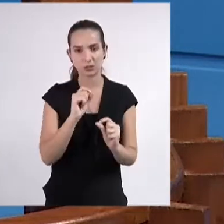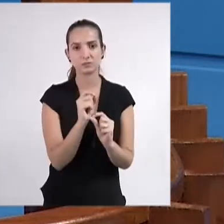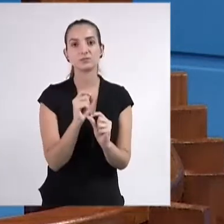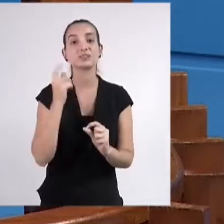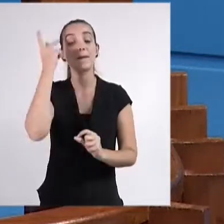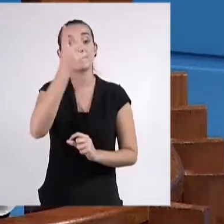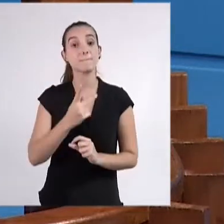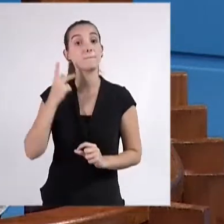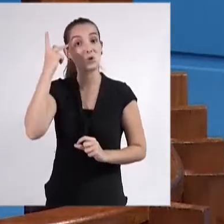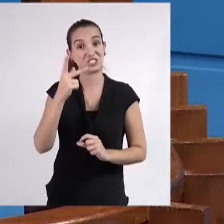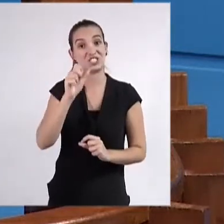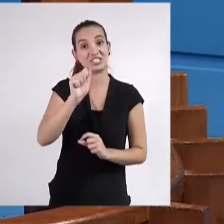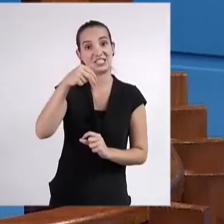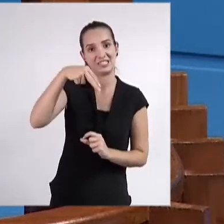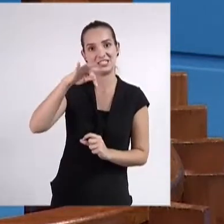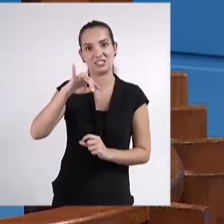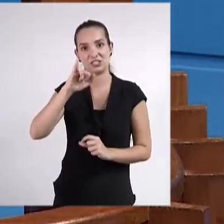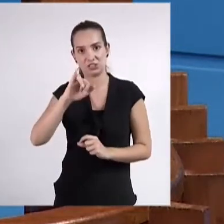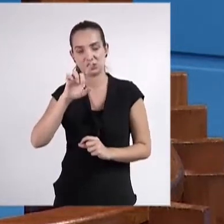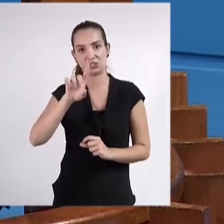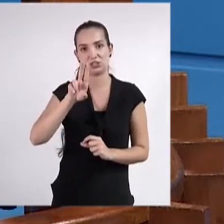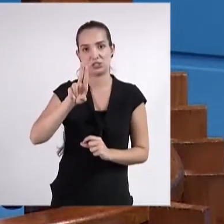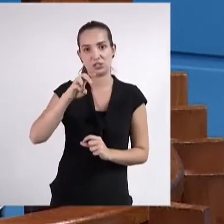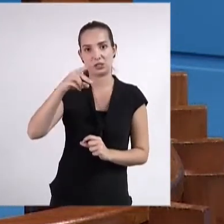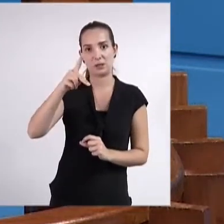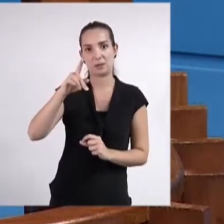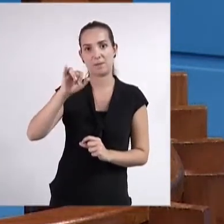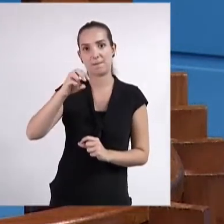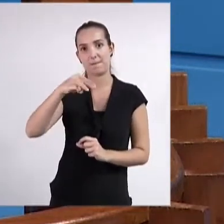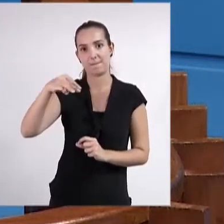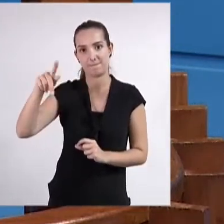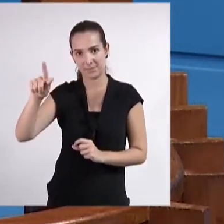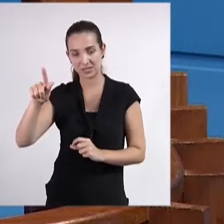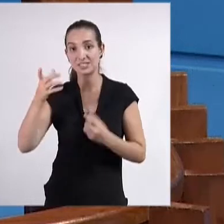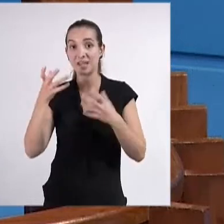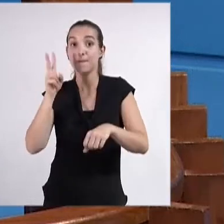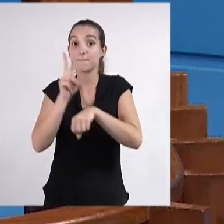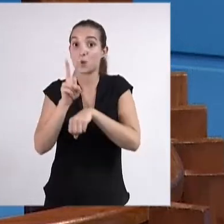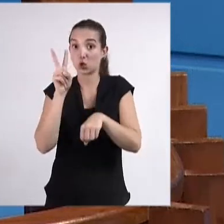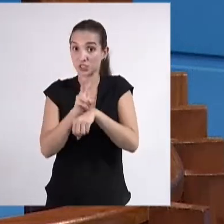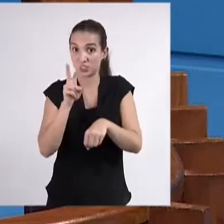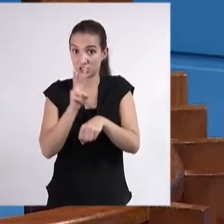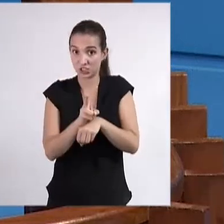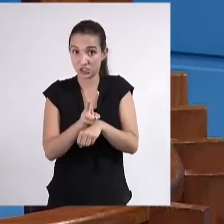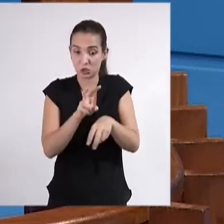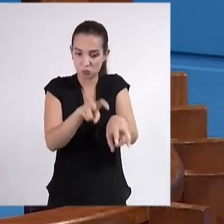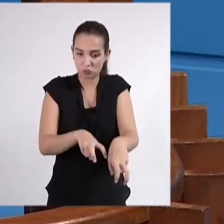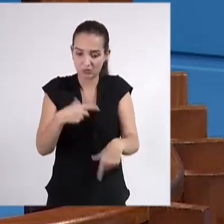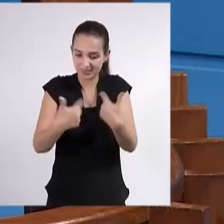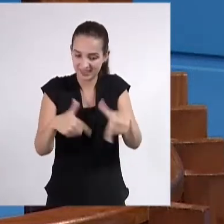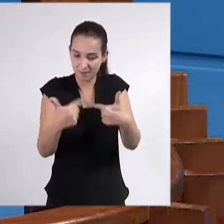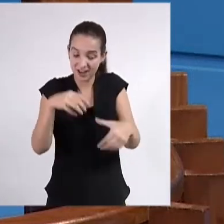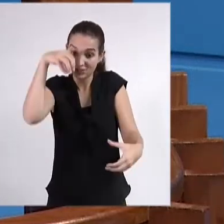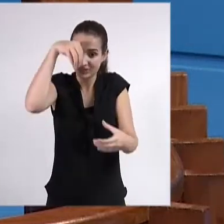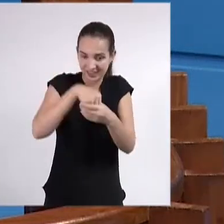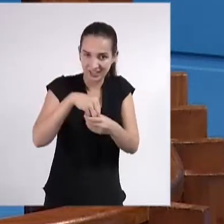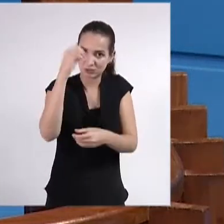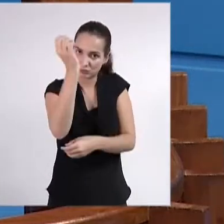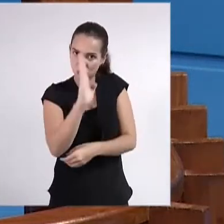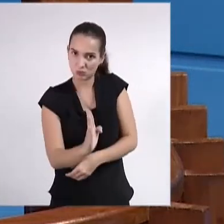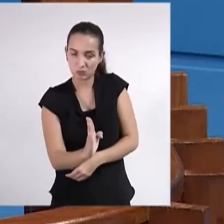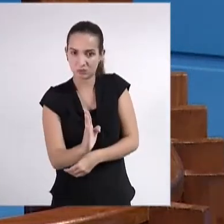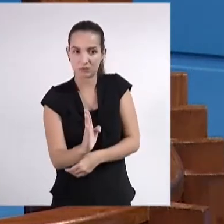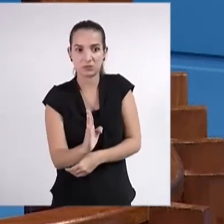visa proteger a produção interna desse país, no que diz respeito a um produto